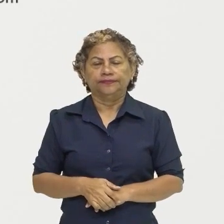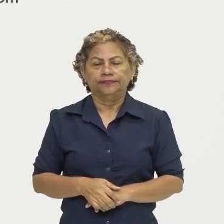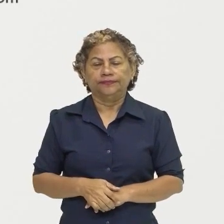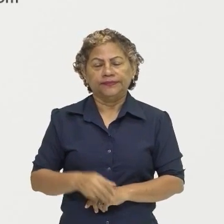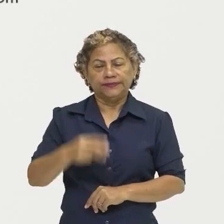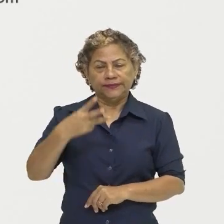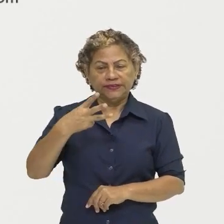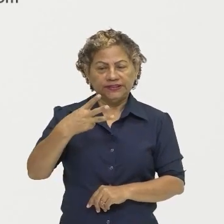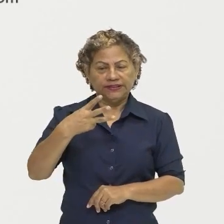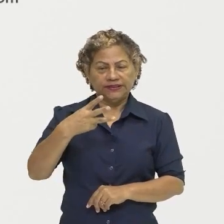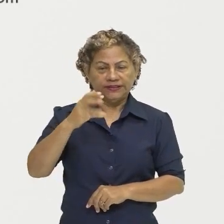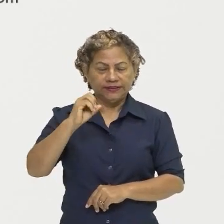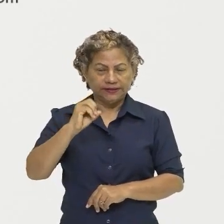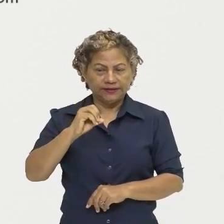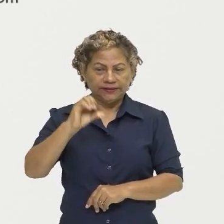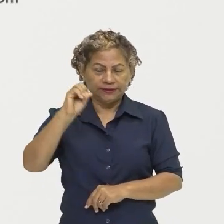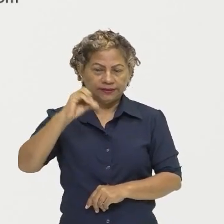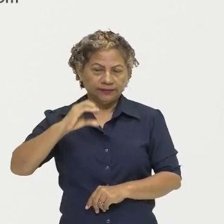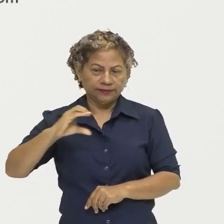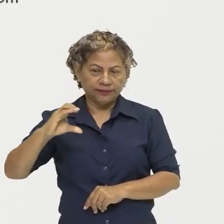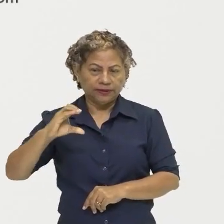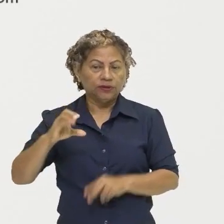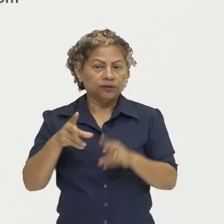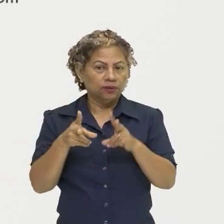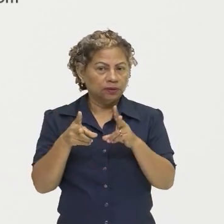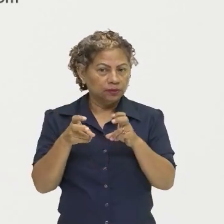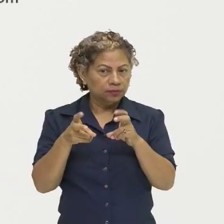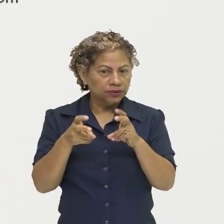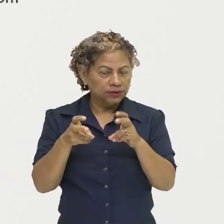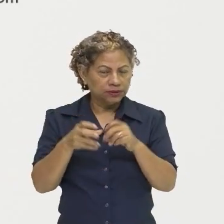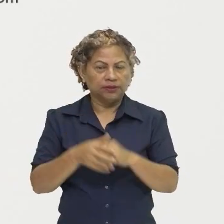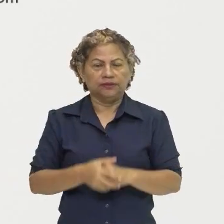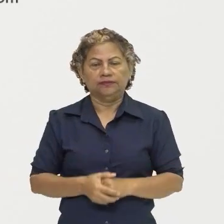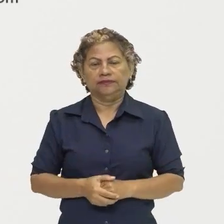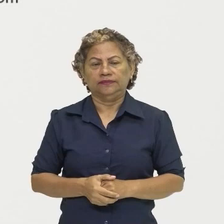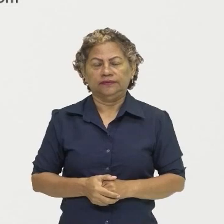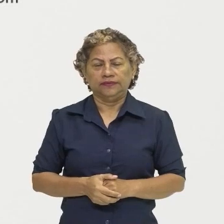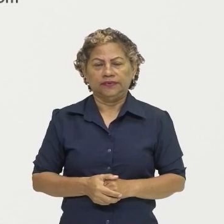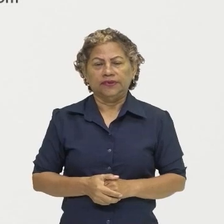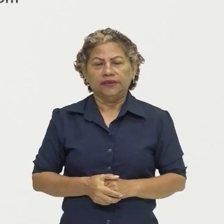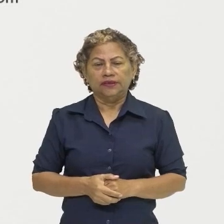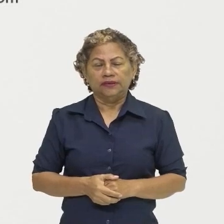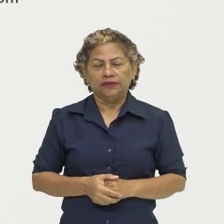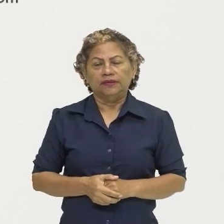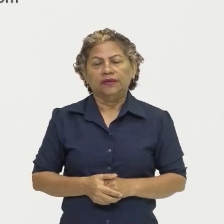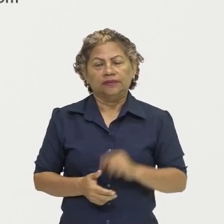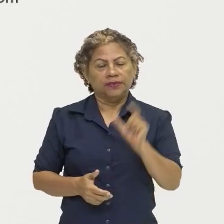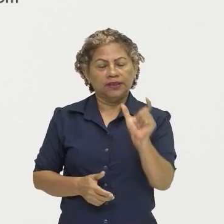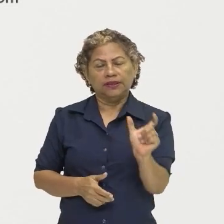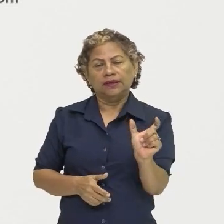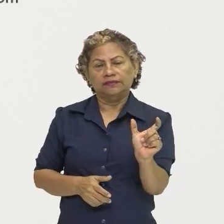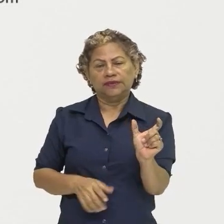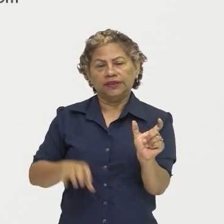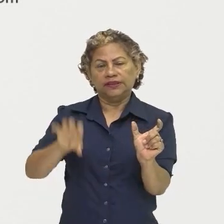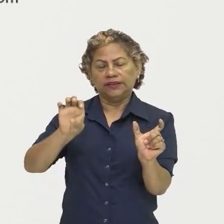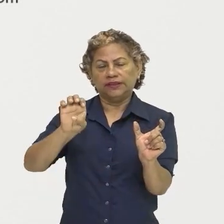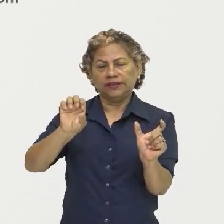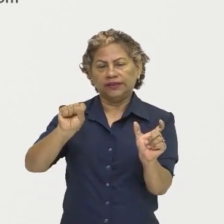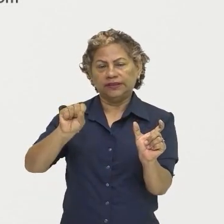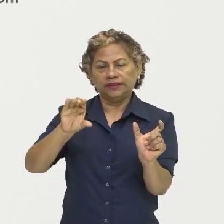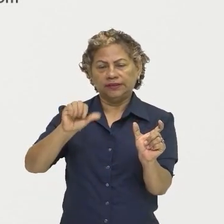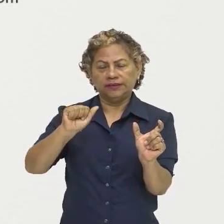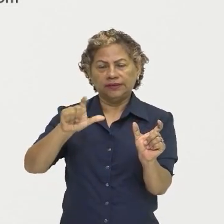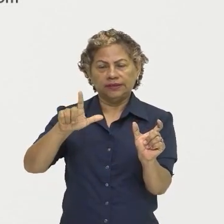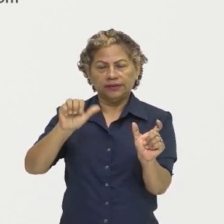30 graus Celsius. Observe que a grandeza escalar é aquela que